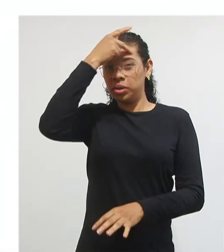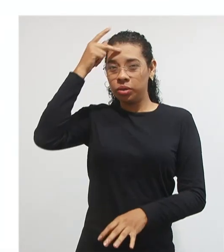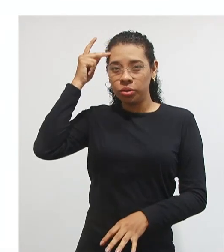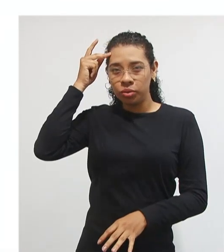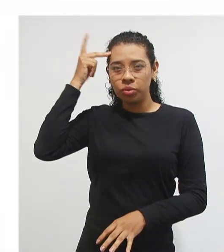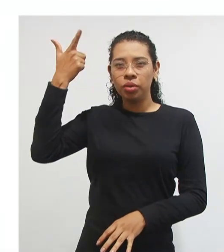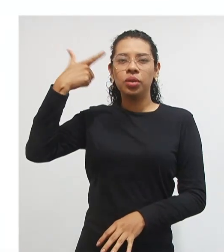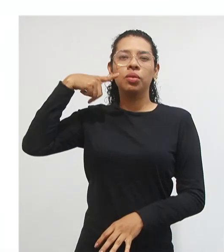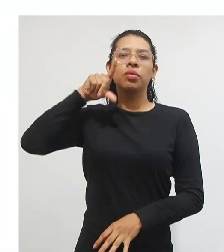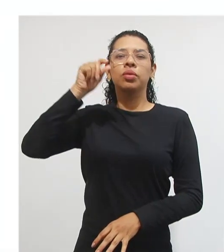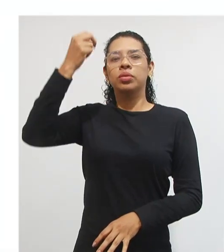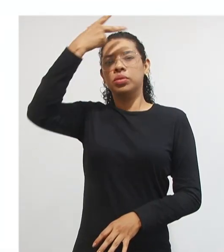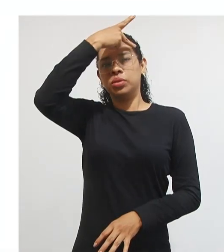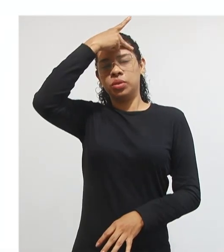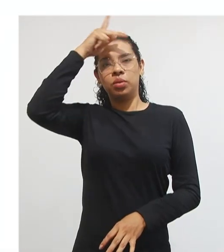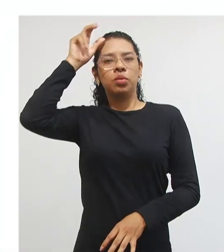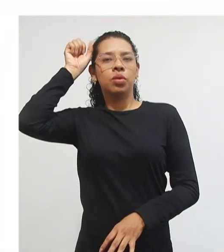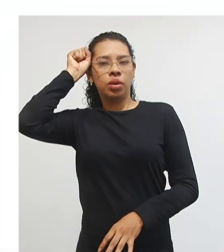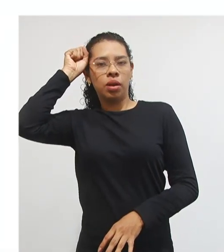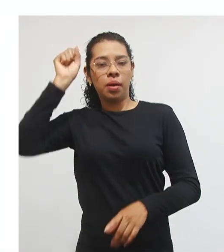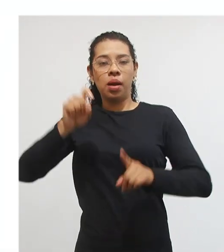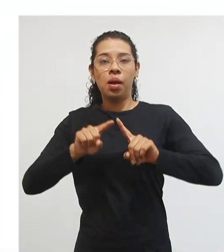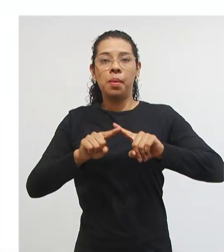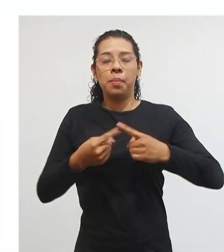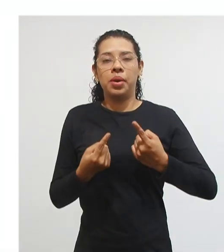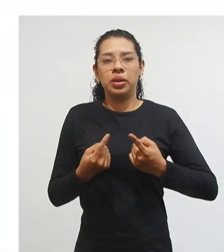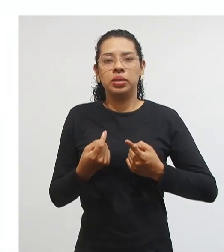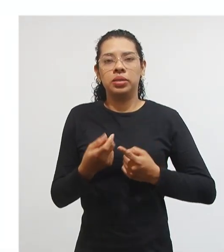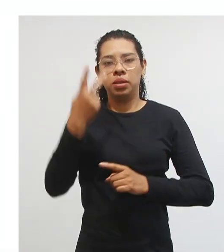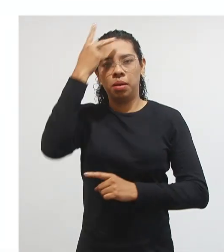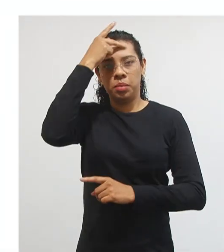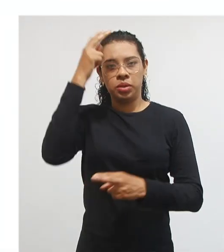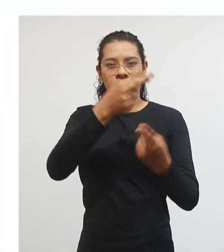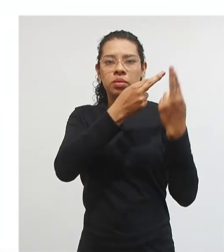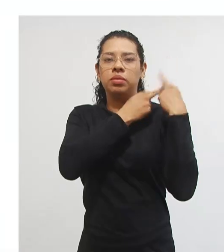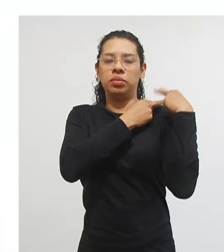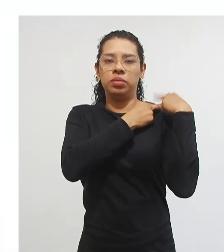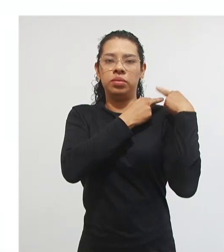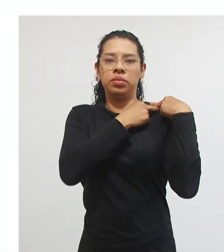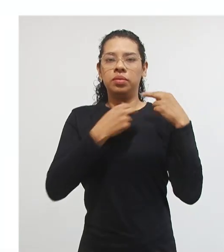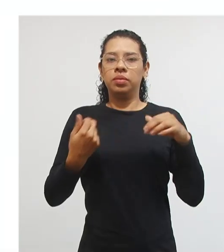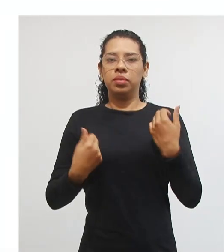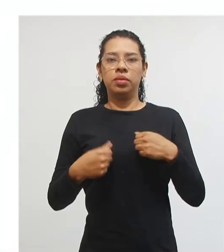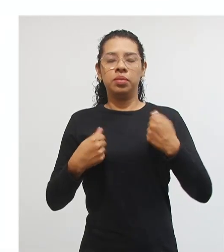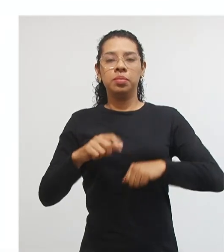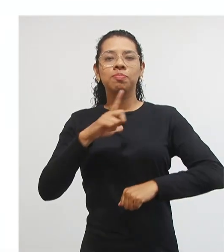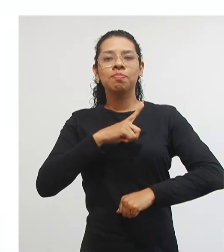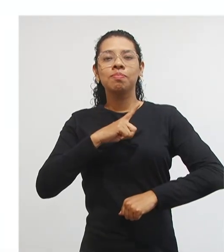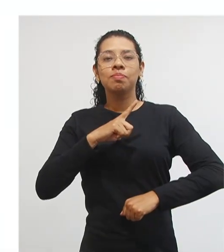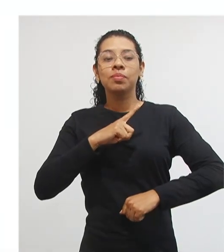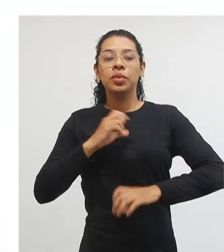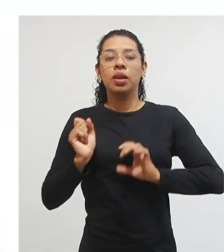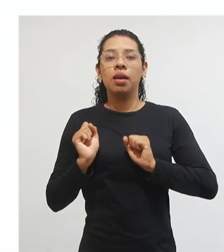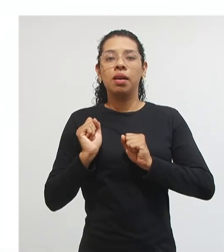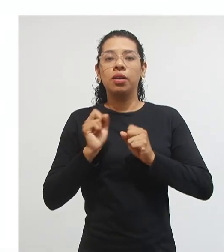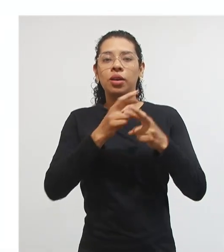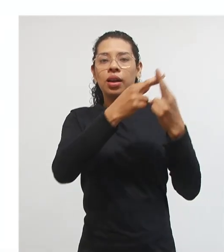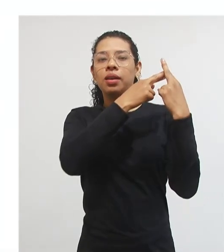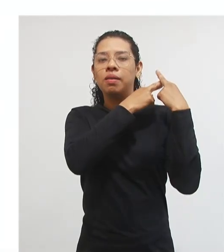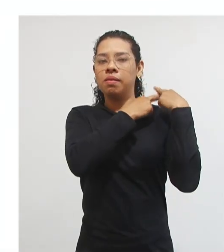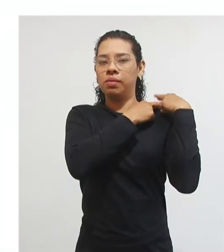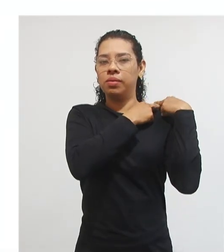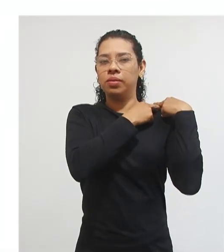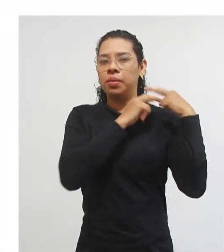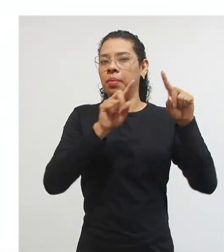ligado com a prefeitura, como instituição, com todos os seus servidores. Então, é a prefeitura que vai estar fazendo as